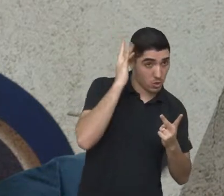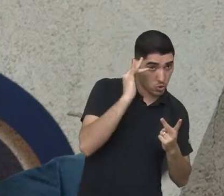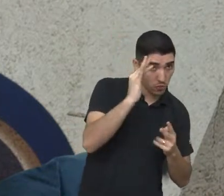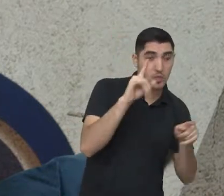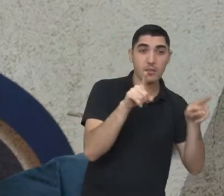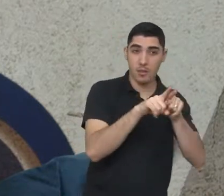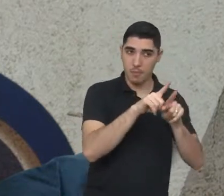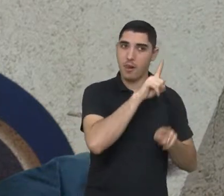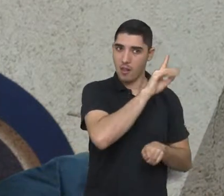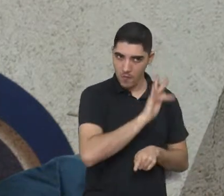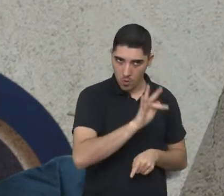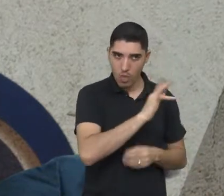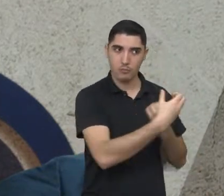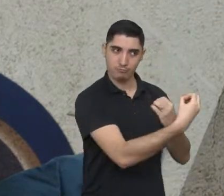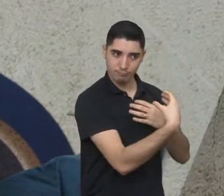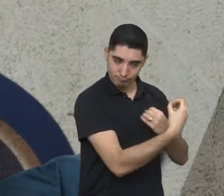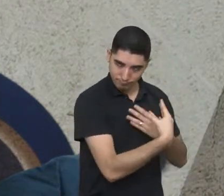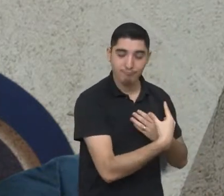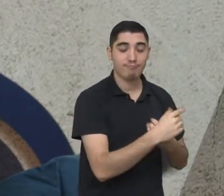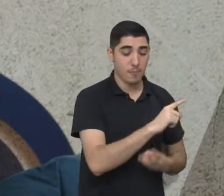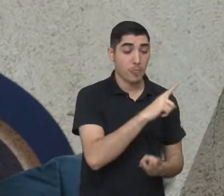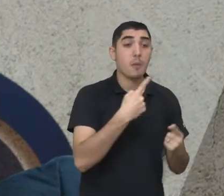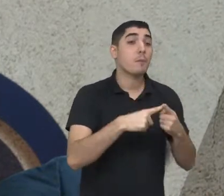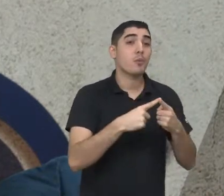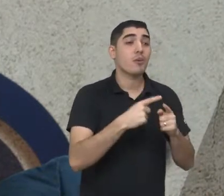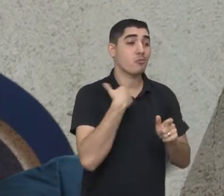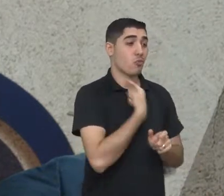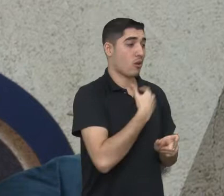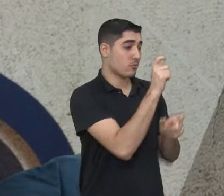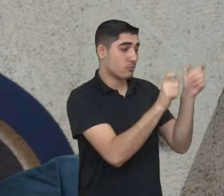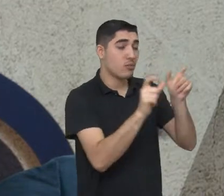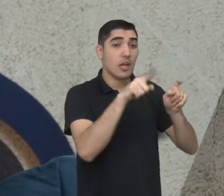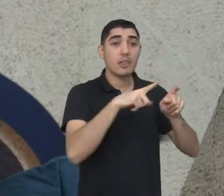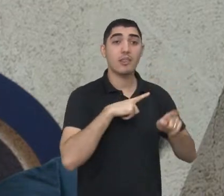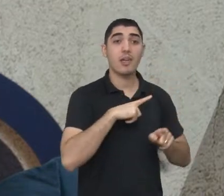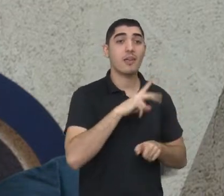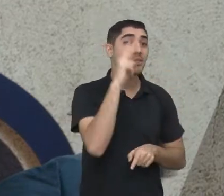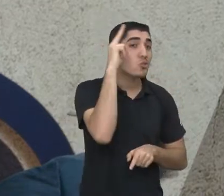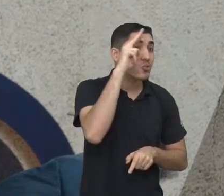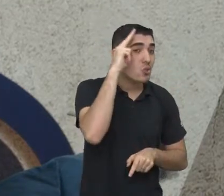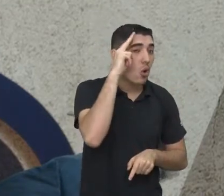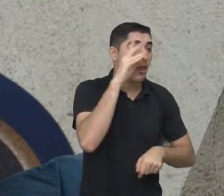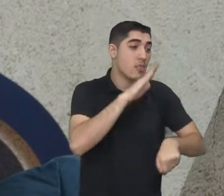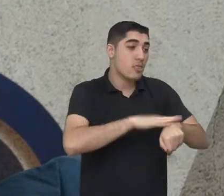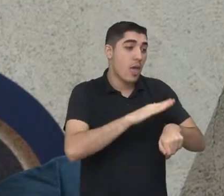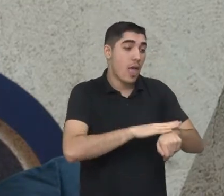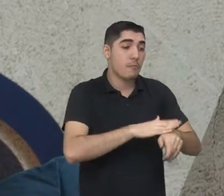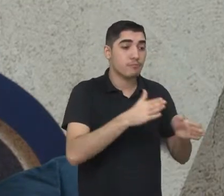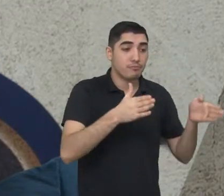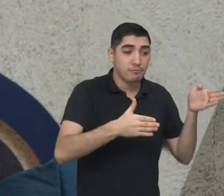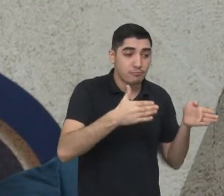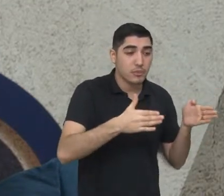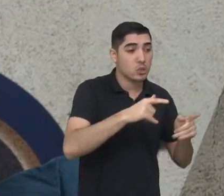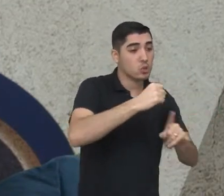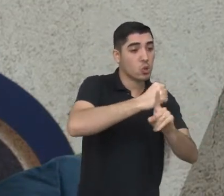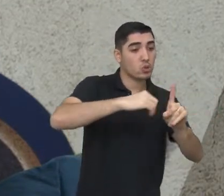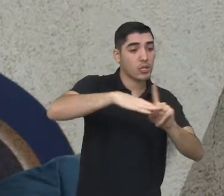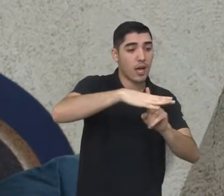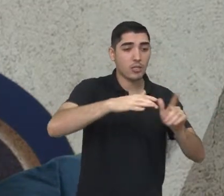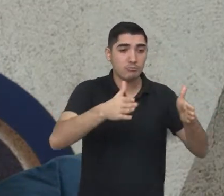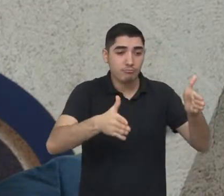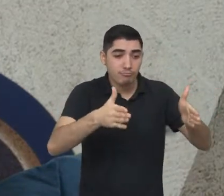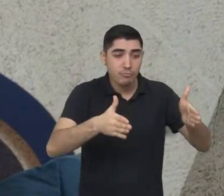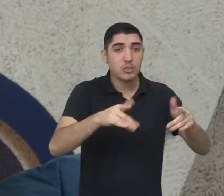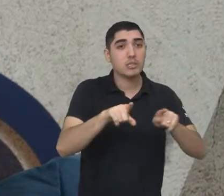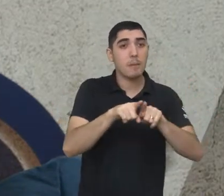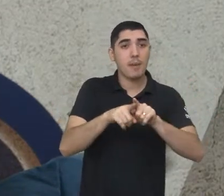ao longo da faculdade, porque nós somos um ser histórico, lançados em determinada época, em determinada sociedade, com